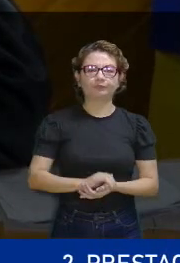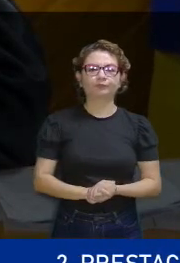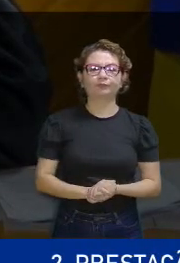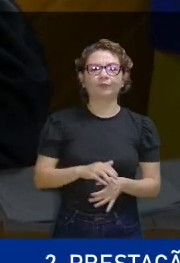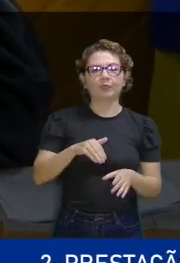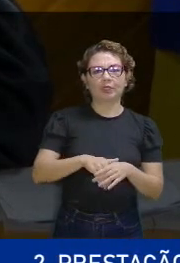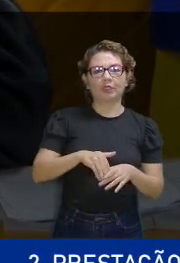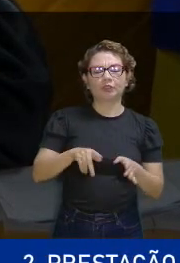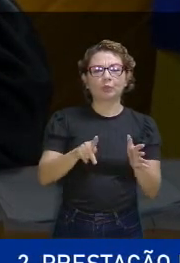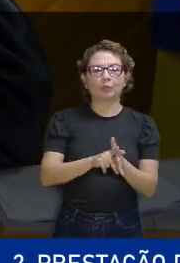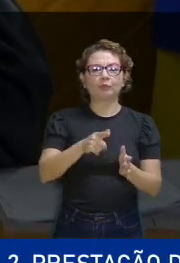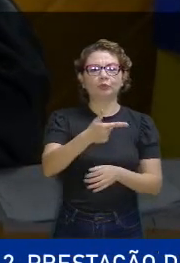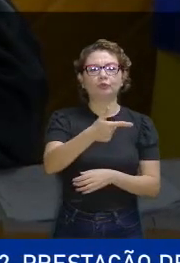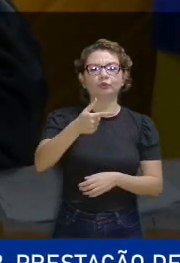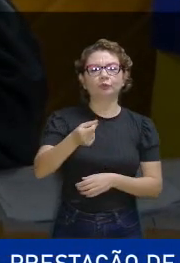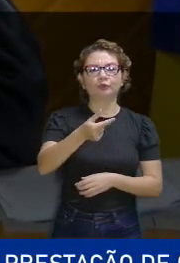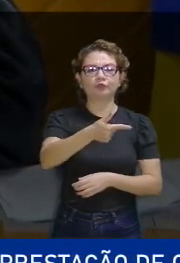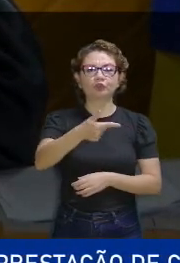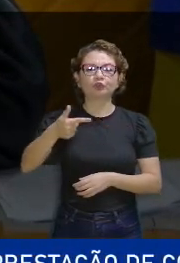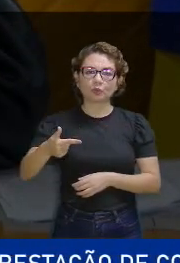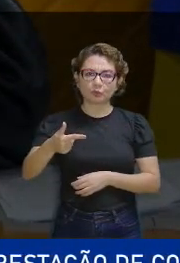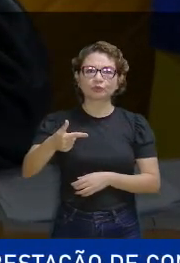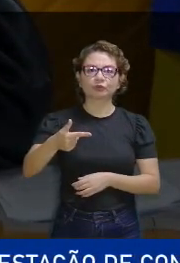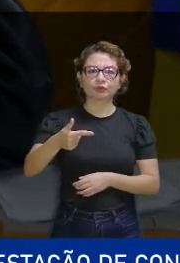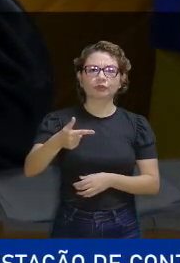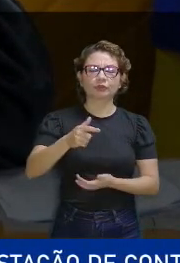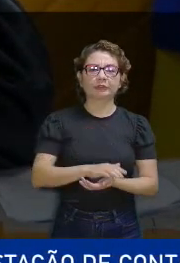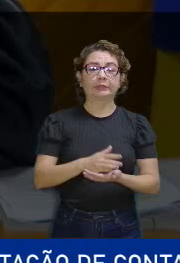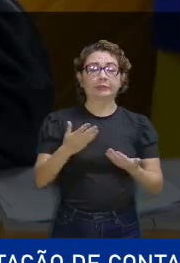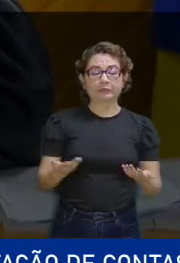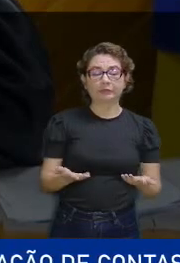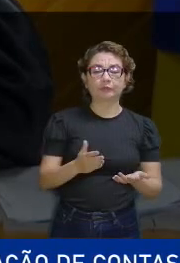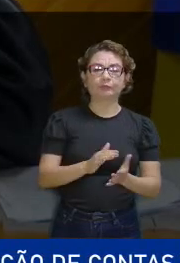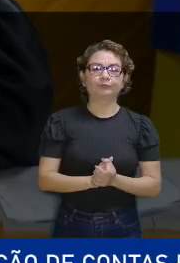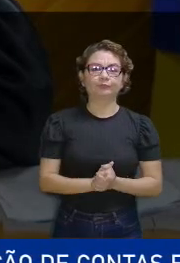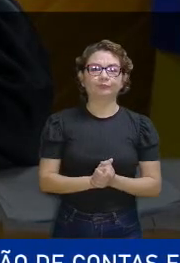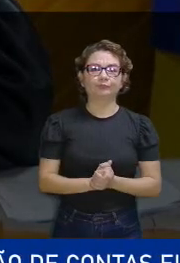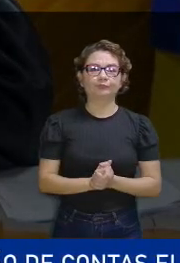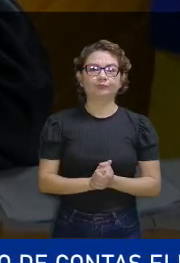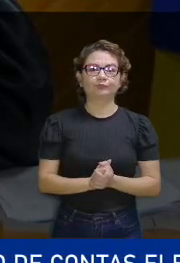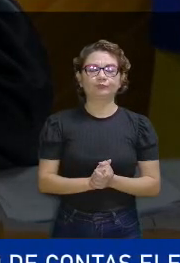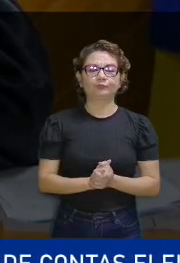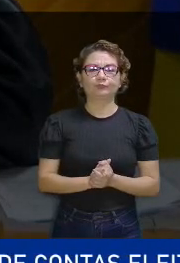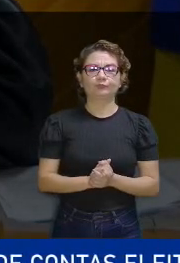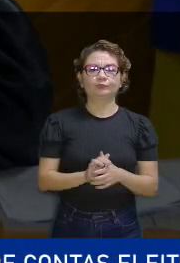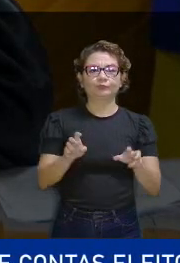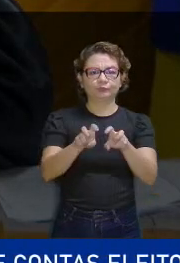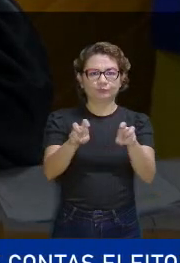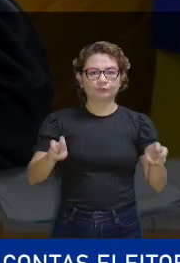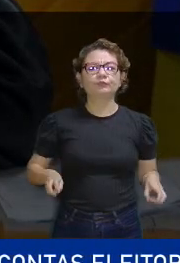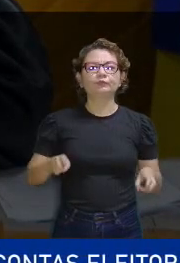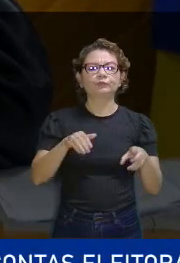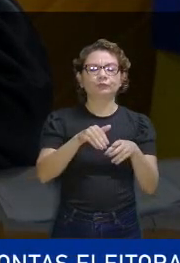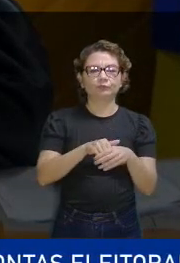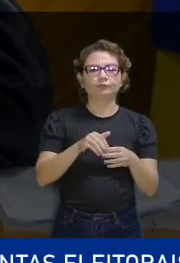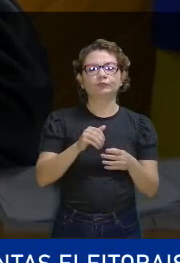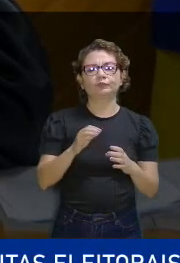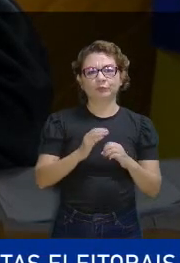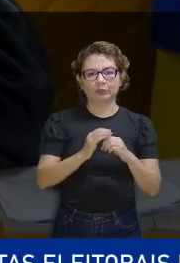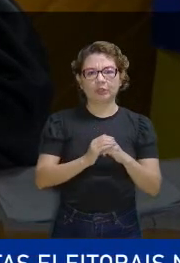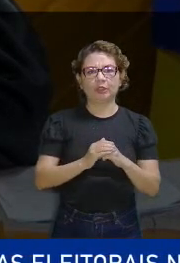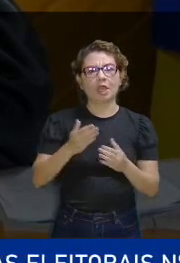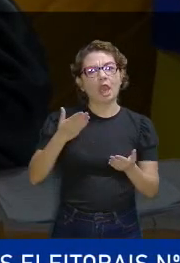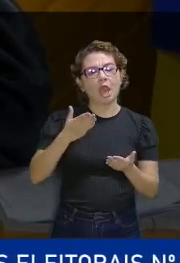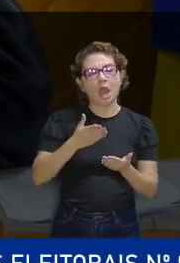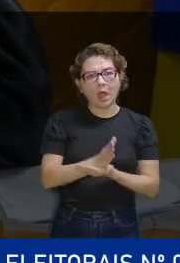juiz Agostinho Silvério. Origem Macapá, Barra P. Inicialmente, a Corte Regional Eleitoral do Amapá aprovou as contas